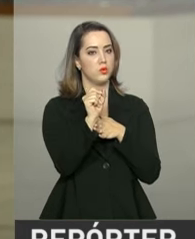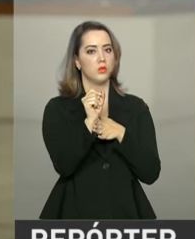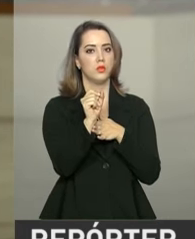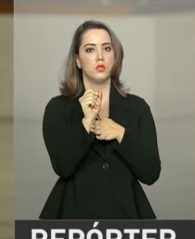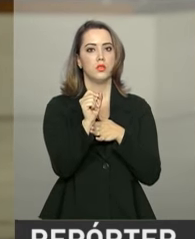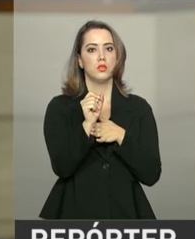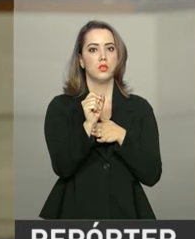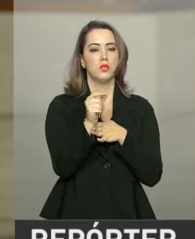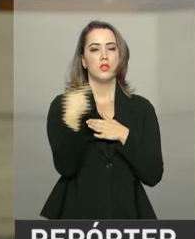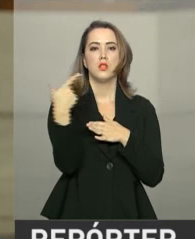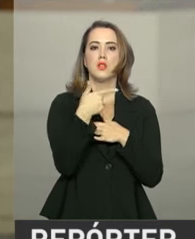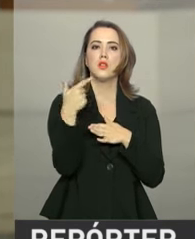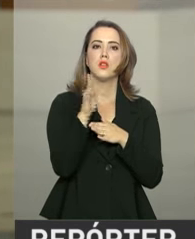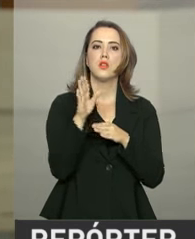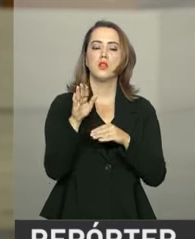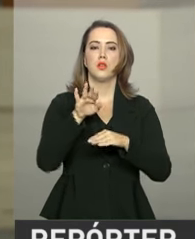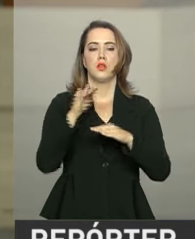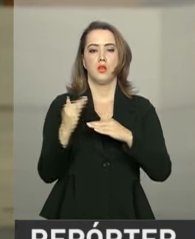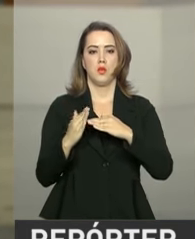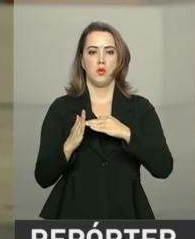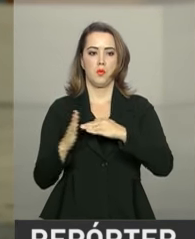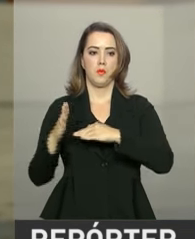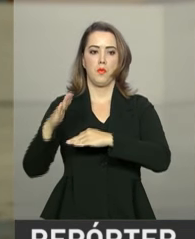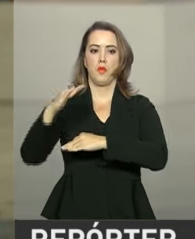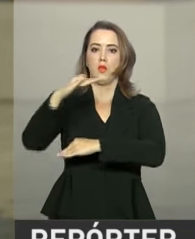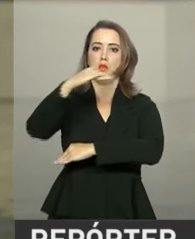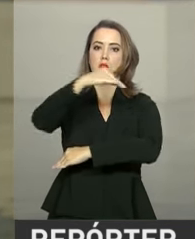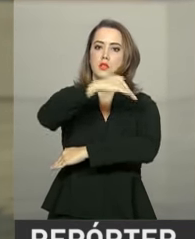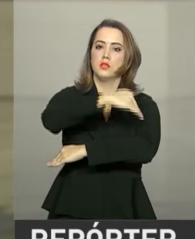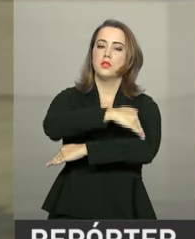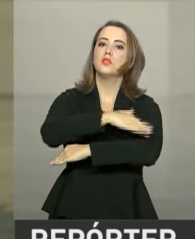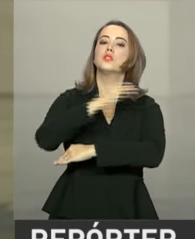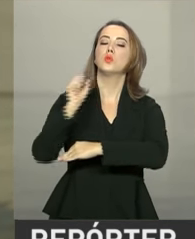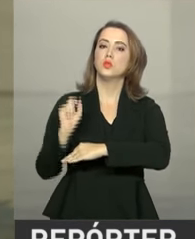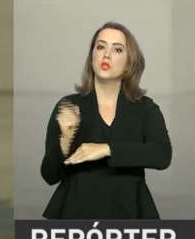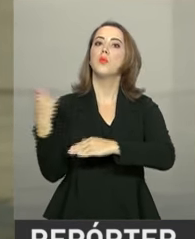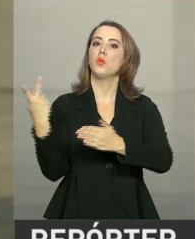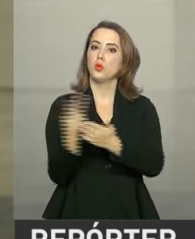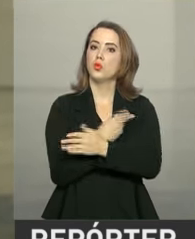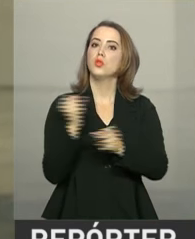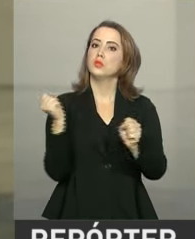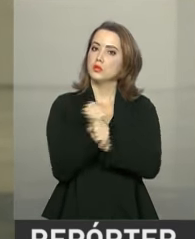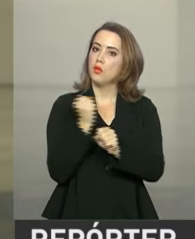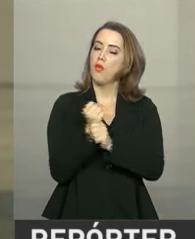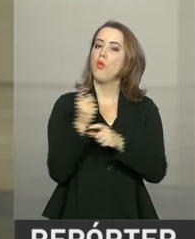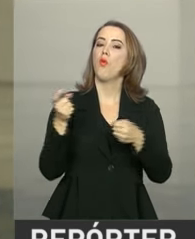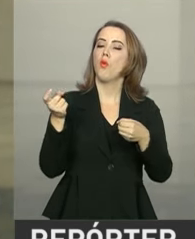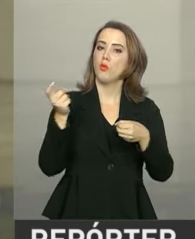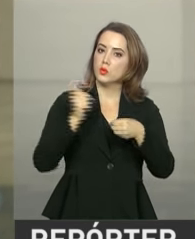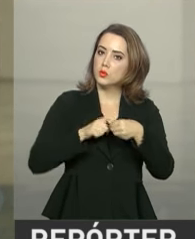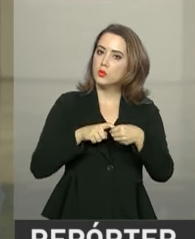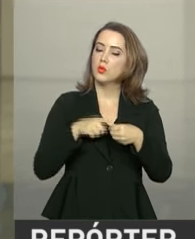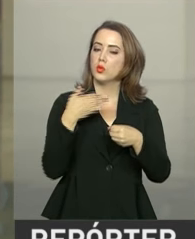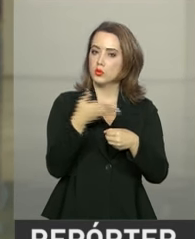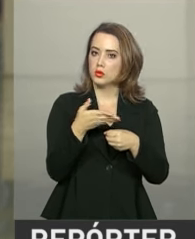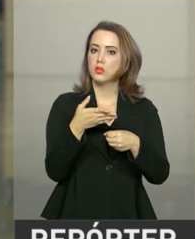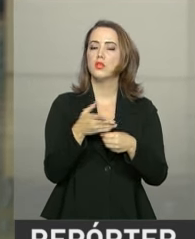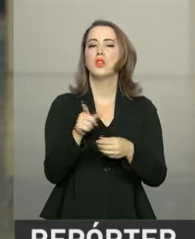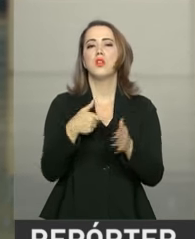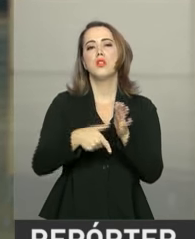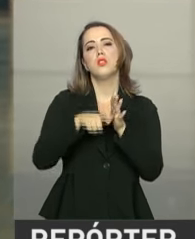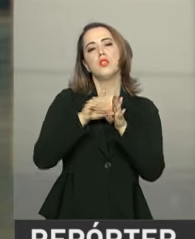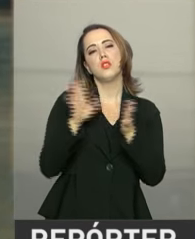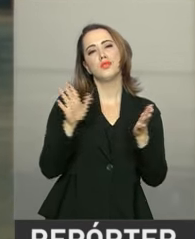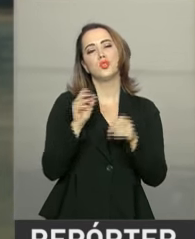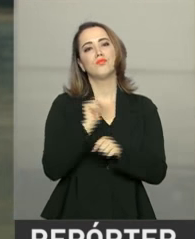a segunda ponte sobre o Rio Guaíba fosse finalizada, ou seja, as obras fossem retomadas. Essas obras foram